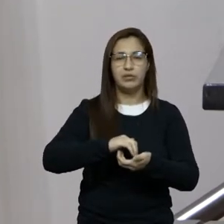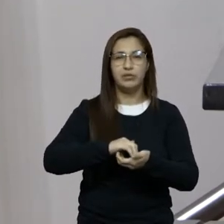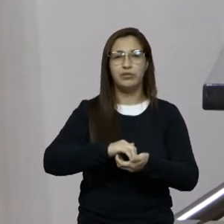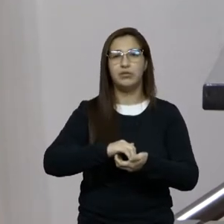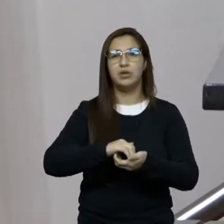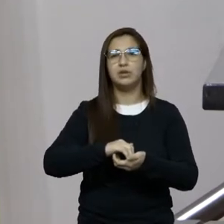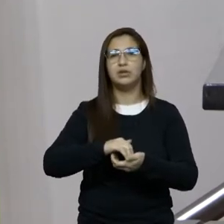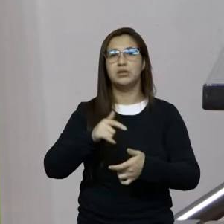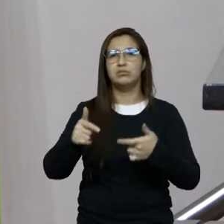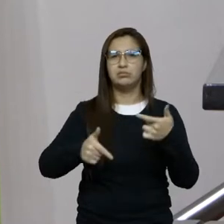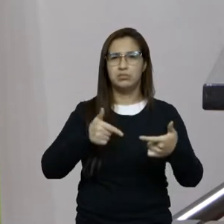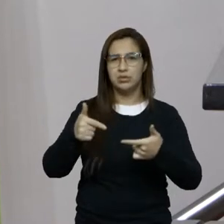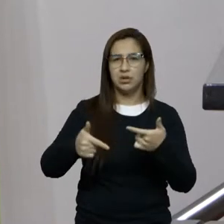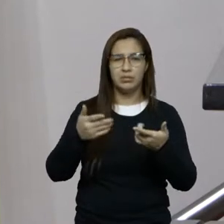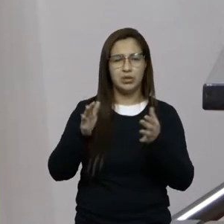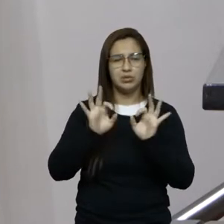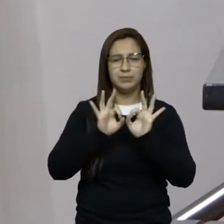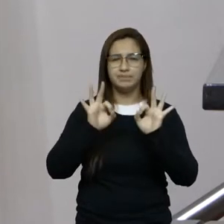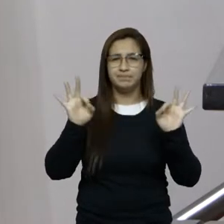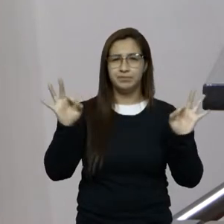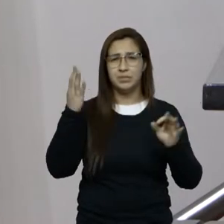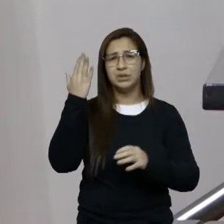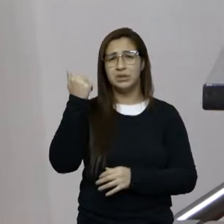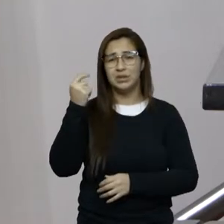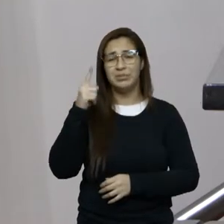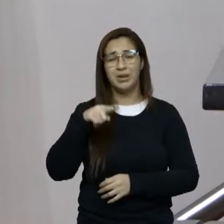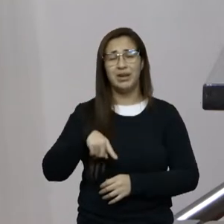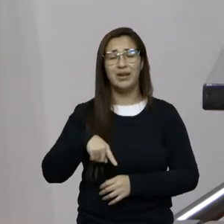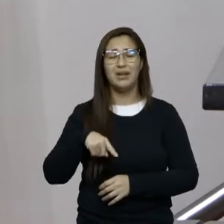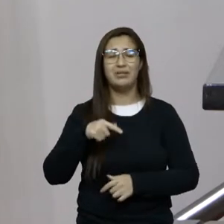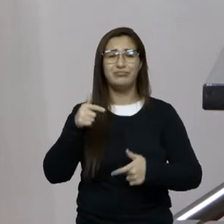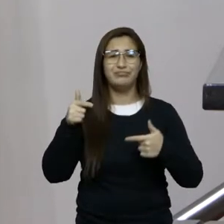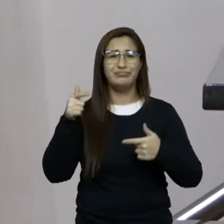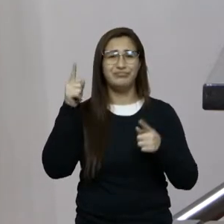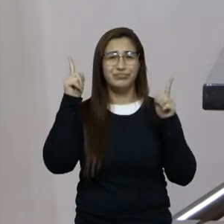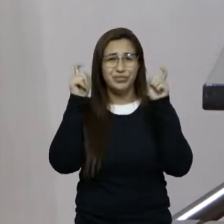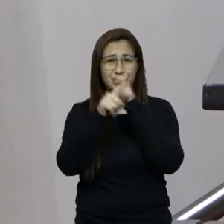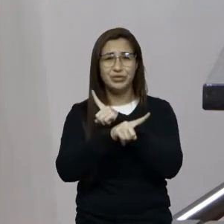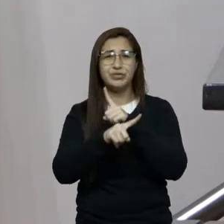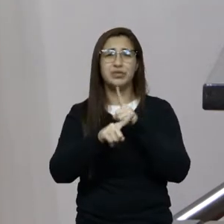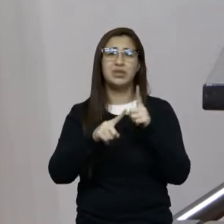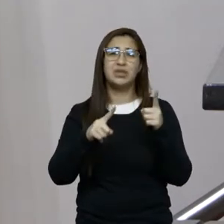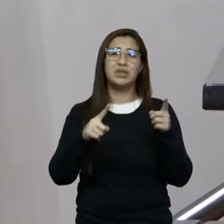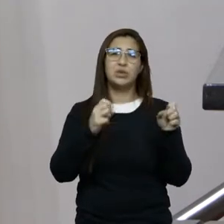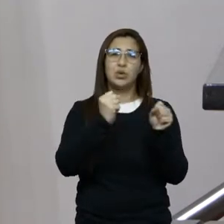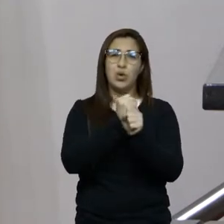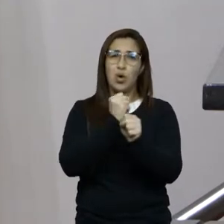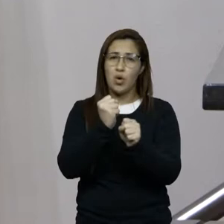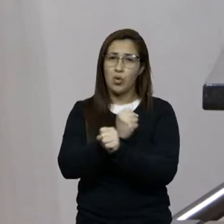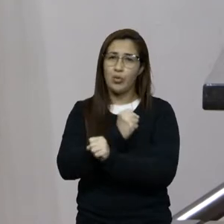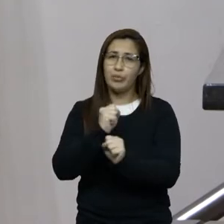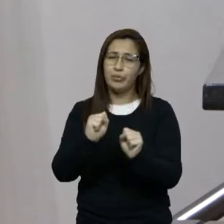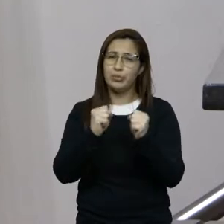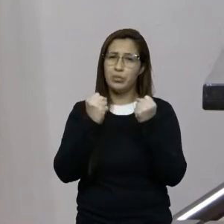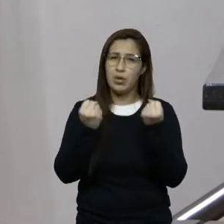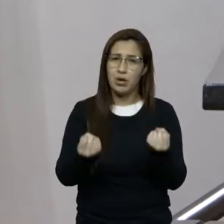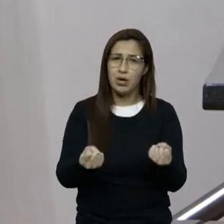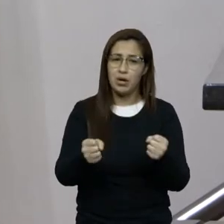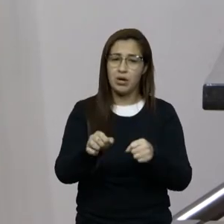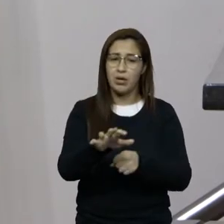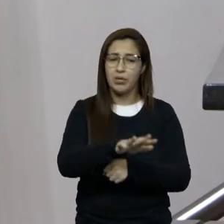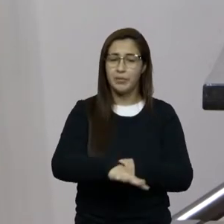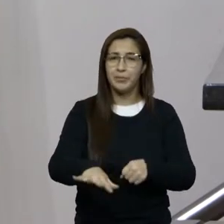Santa Catarina e nós sabemos o quanto é difícil fazer enfrentamento realizar obras em terras indígenas